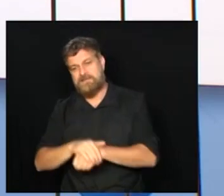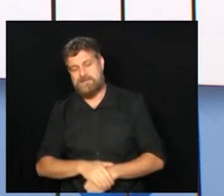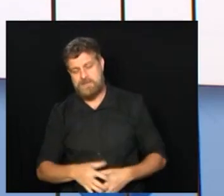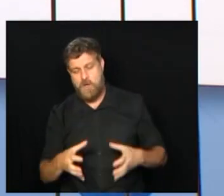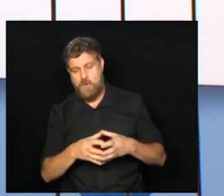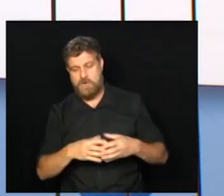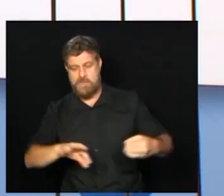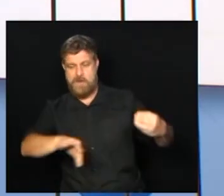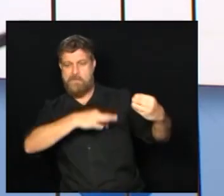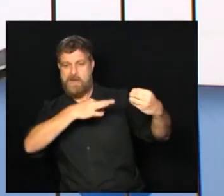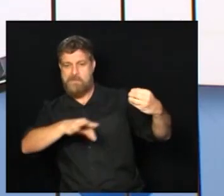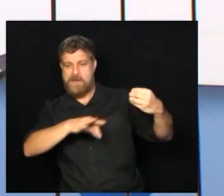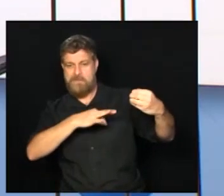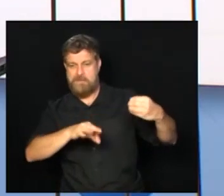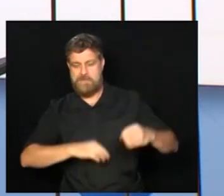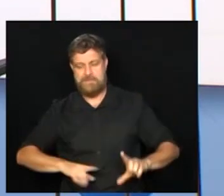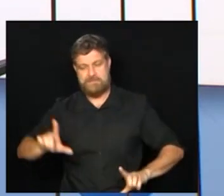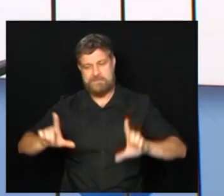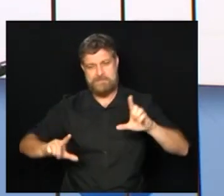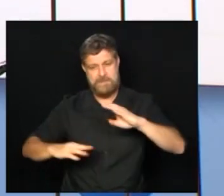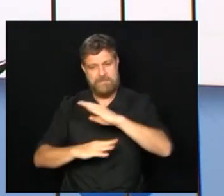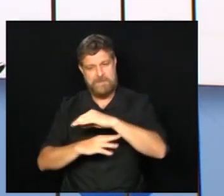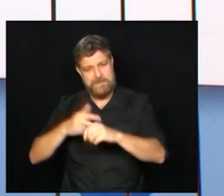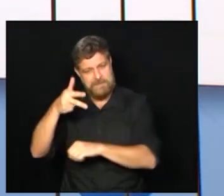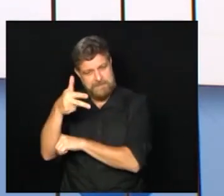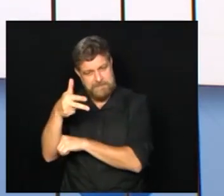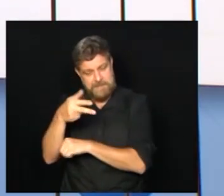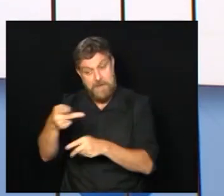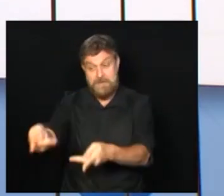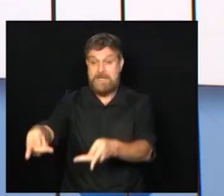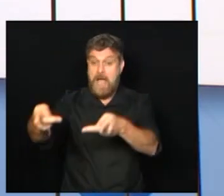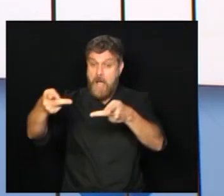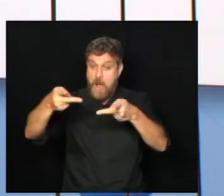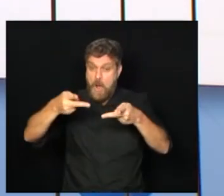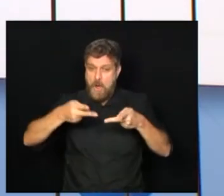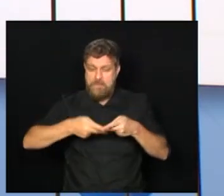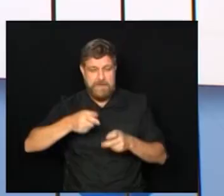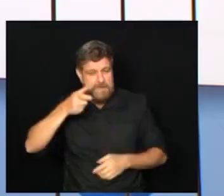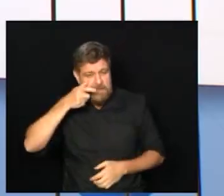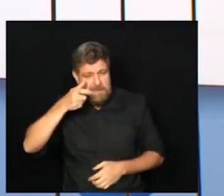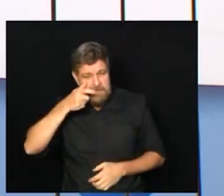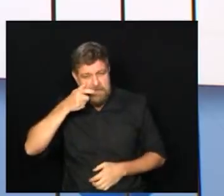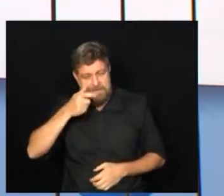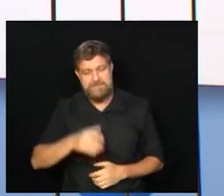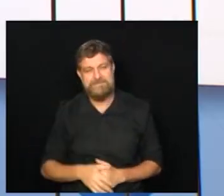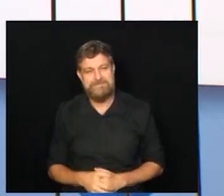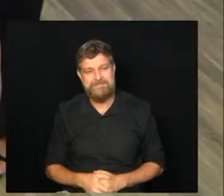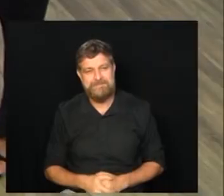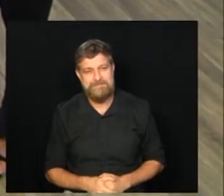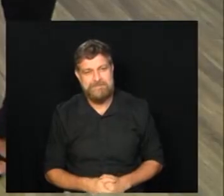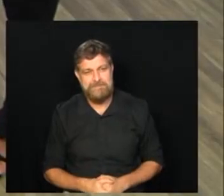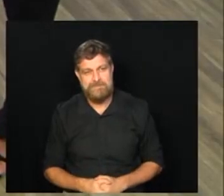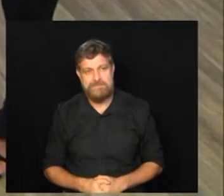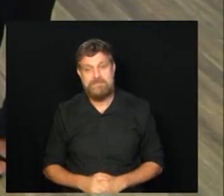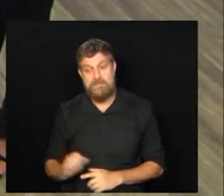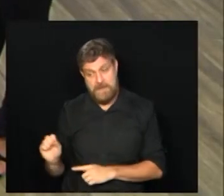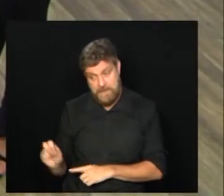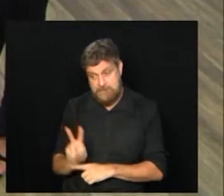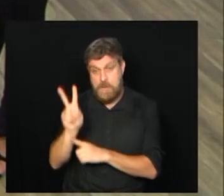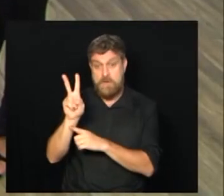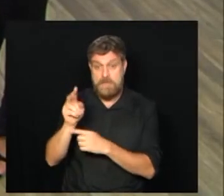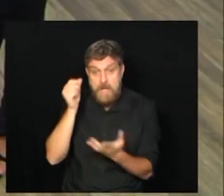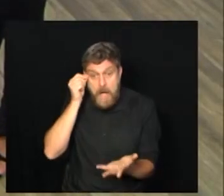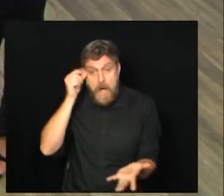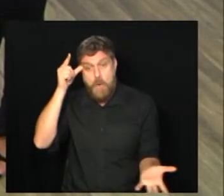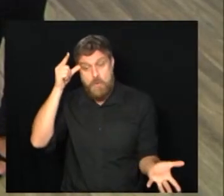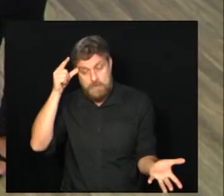da Orquestra Sinfônica. E você, então, está convidado a participar assistindo aqui com a gente. Valorize a cultura